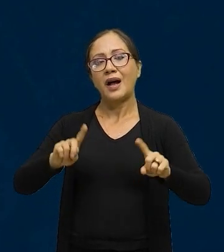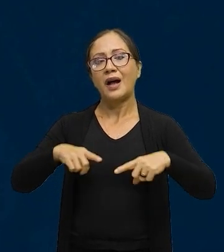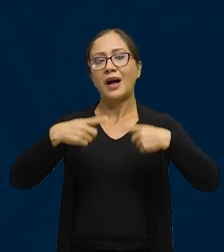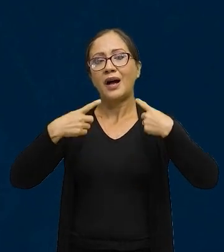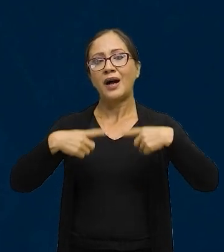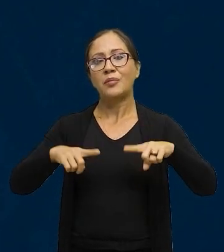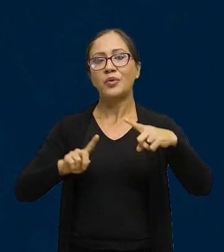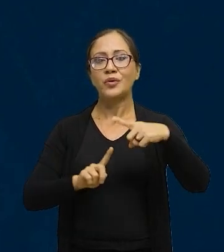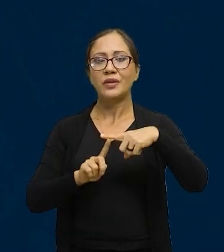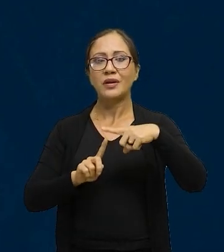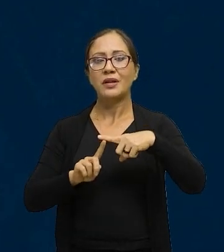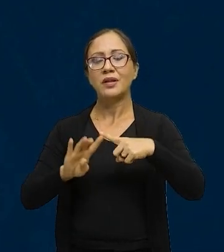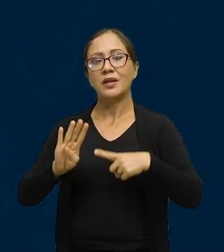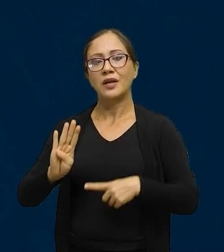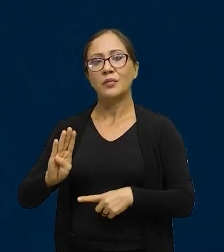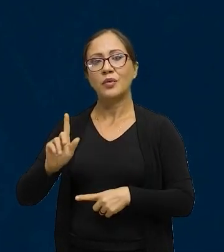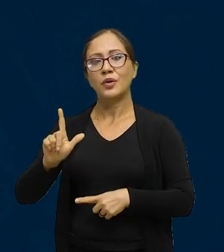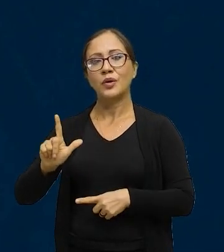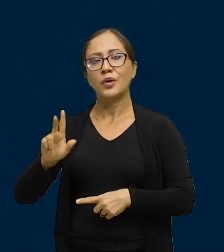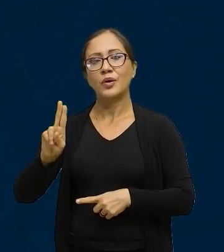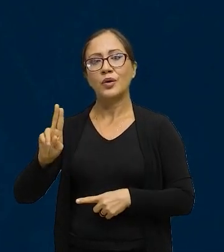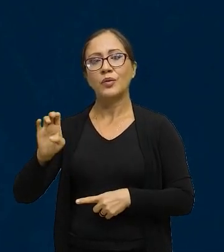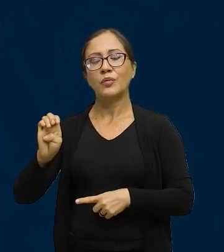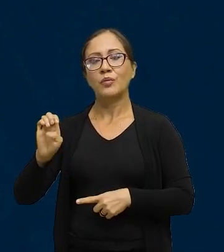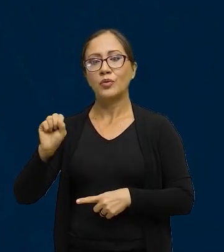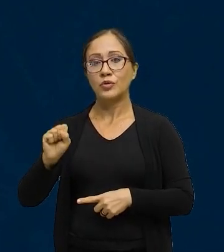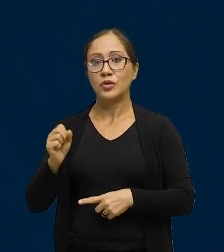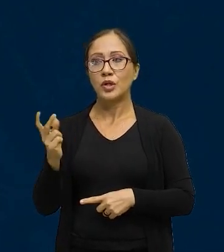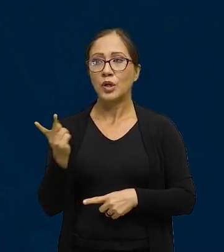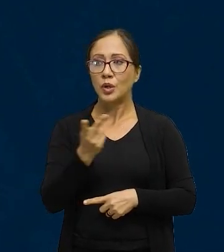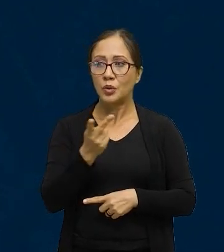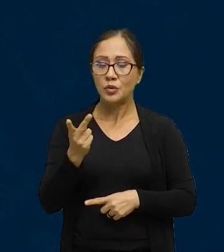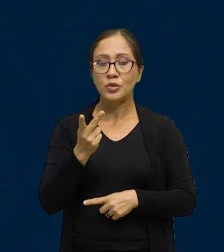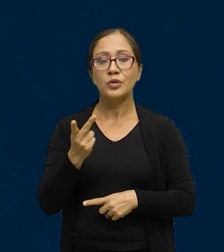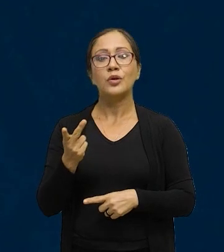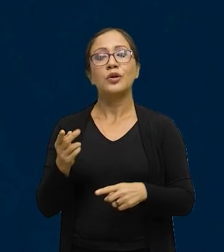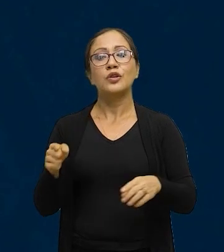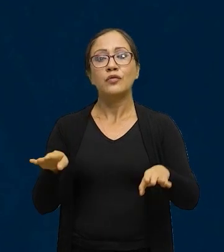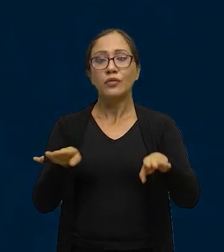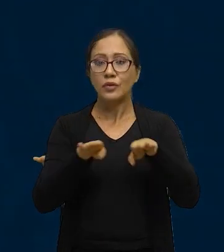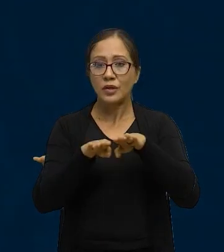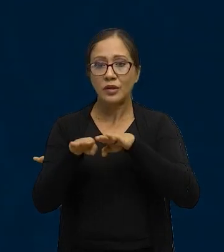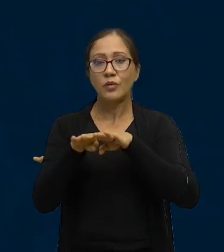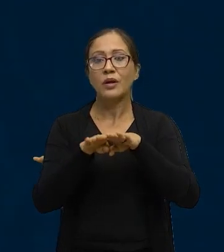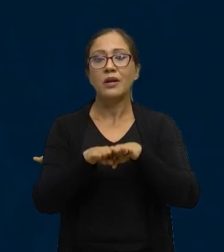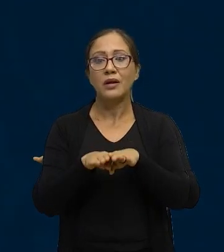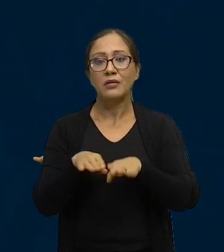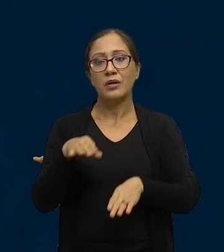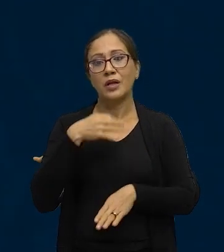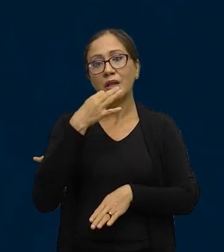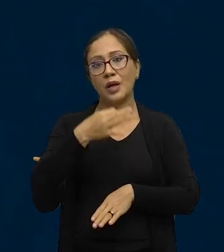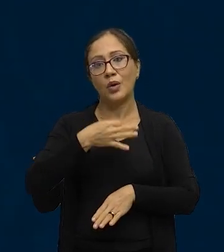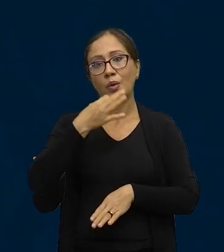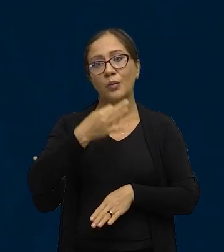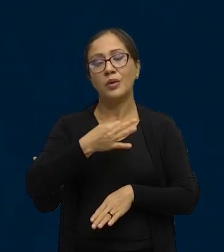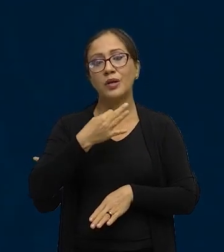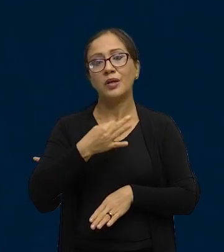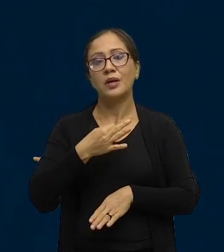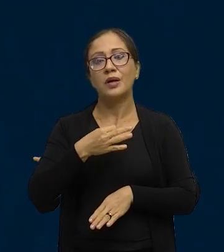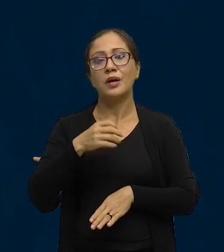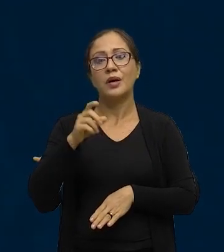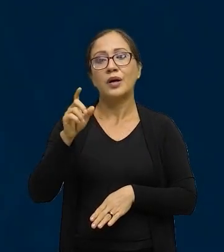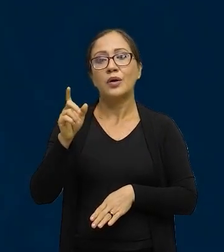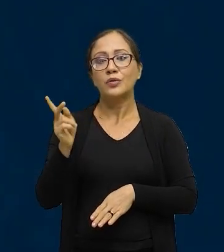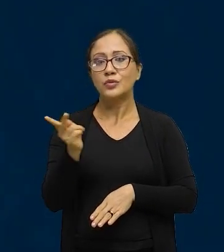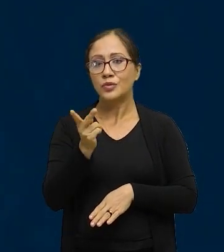na opinião do personagem. Certo? Então,